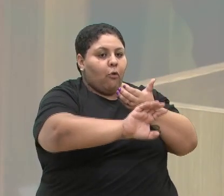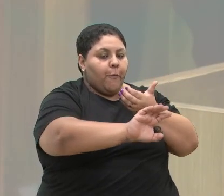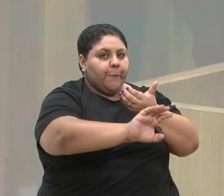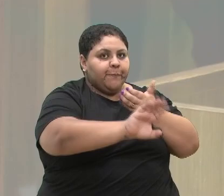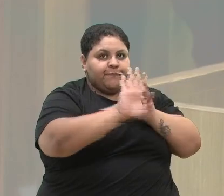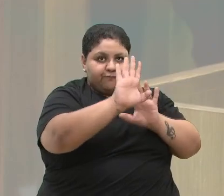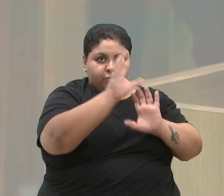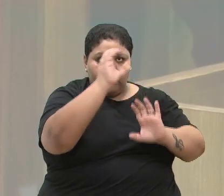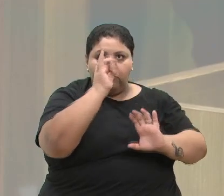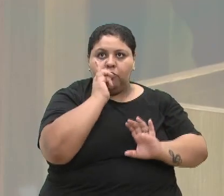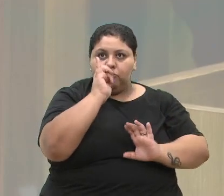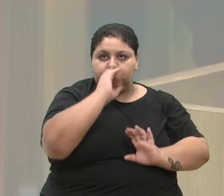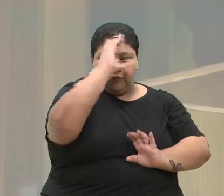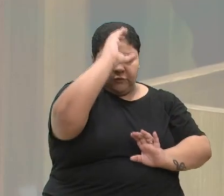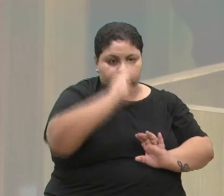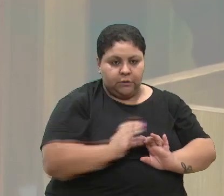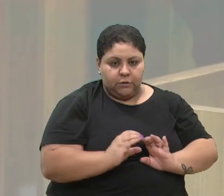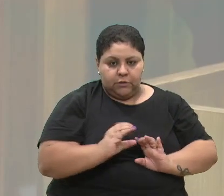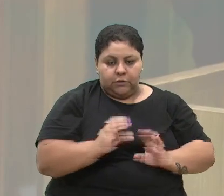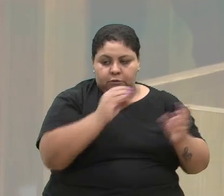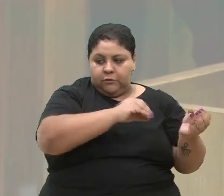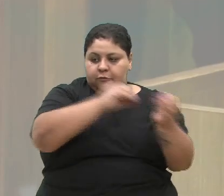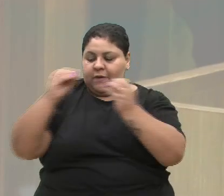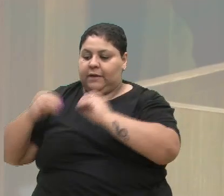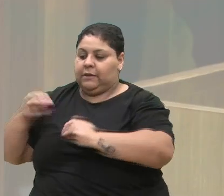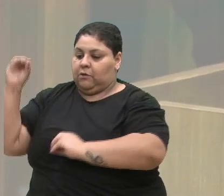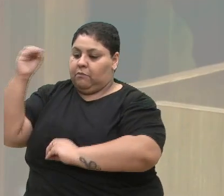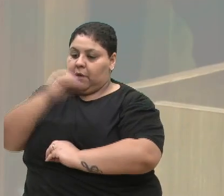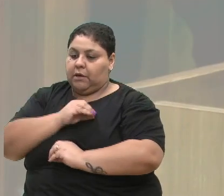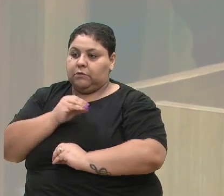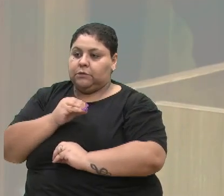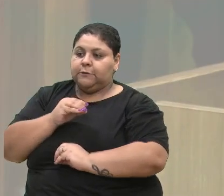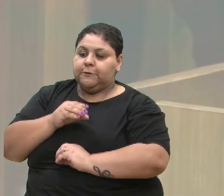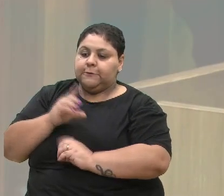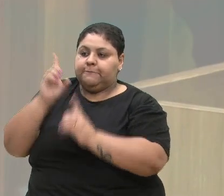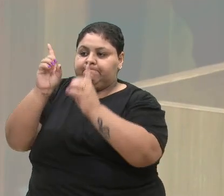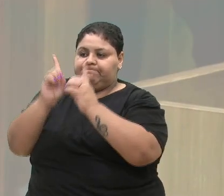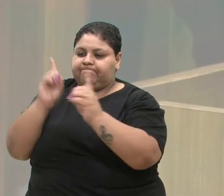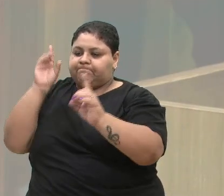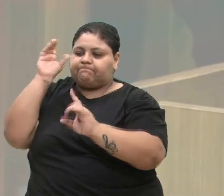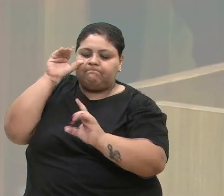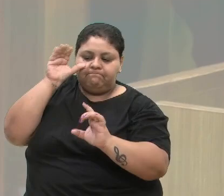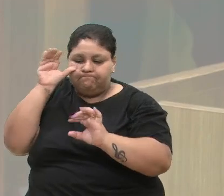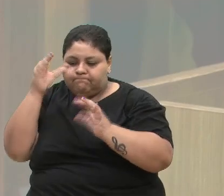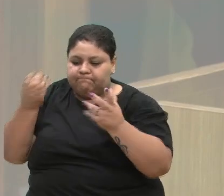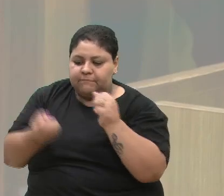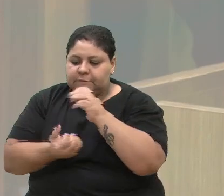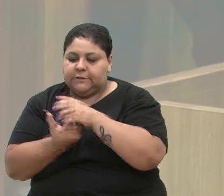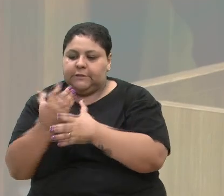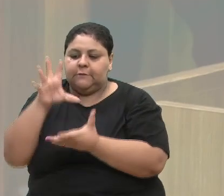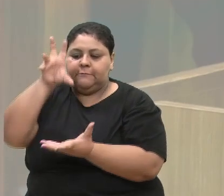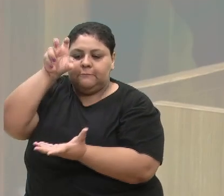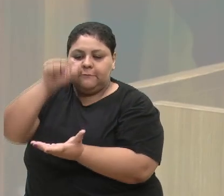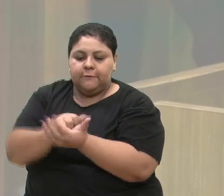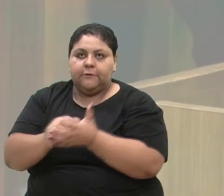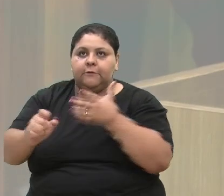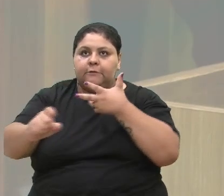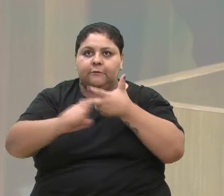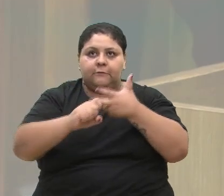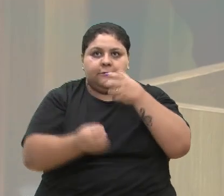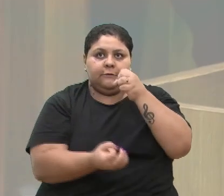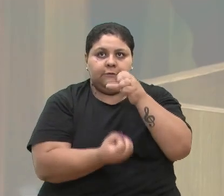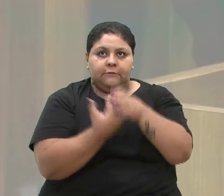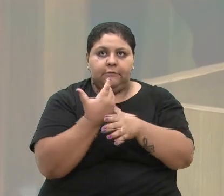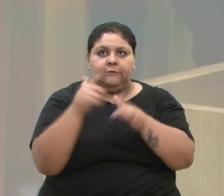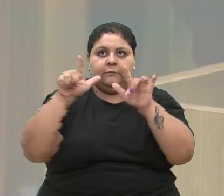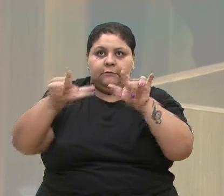médico, faz um check-up geral, cria-se um cadastro, o executivo cria uma